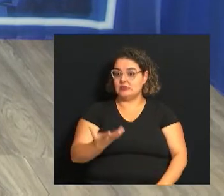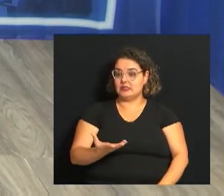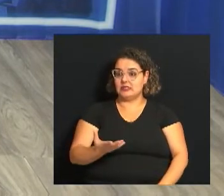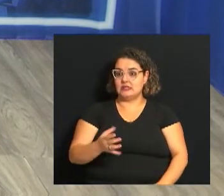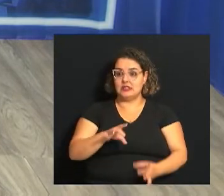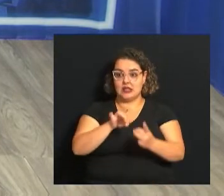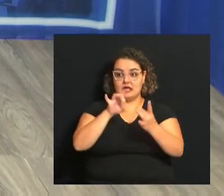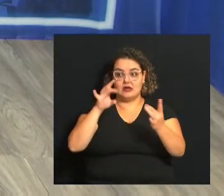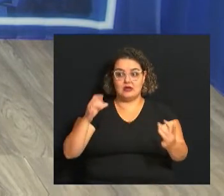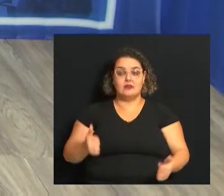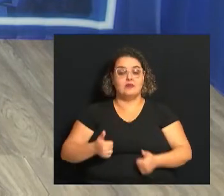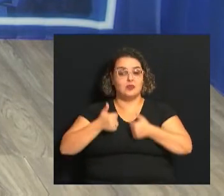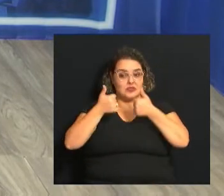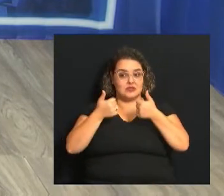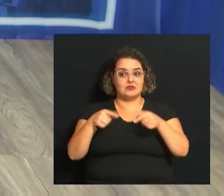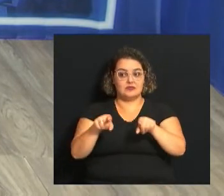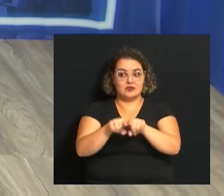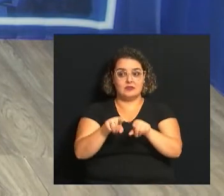positivo também?